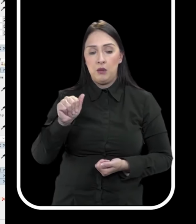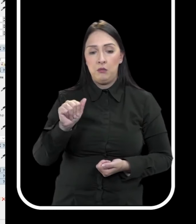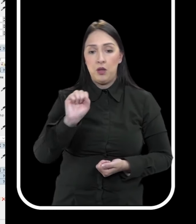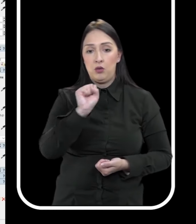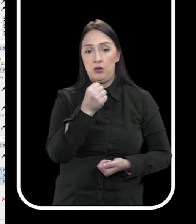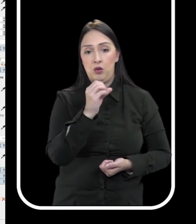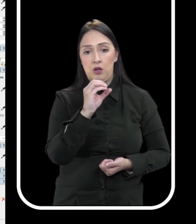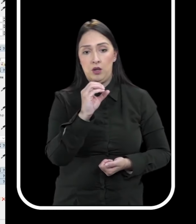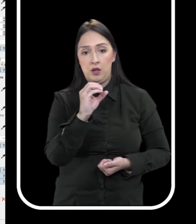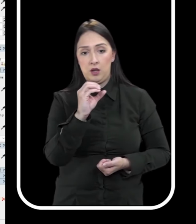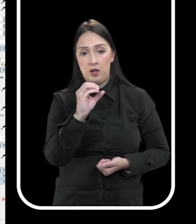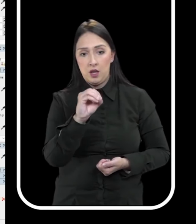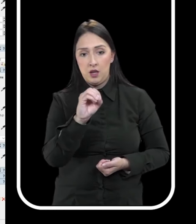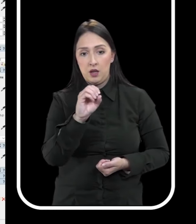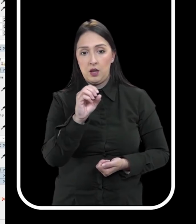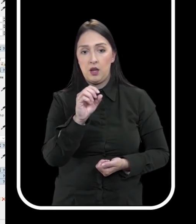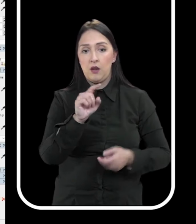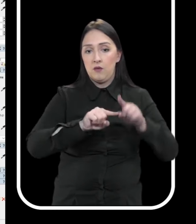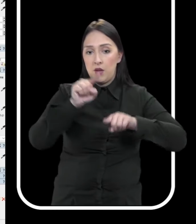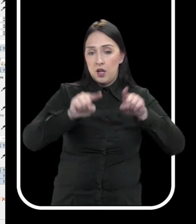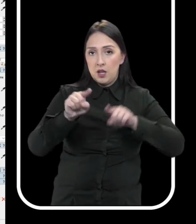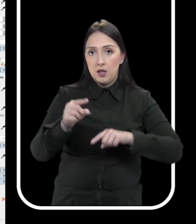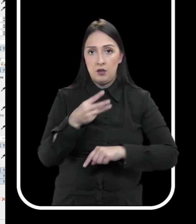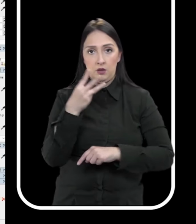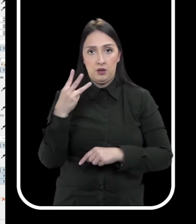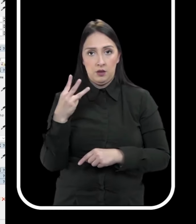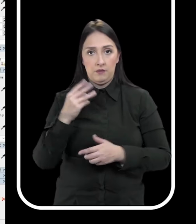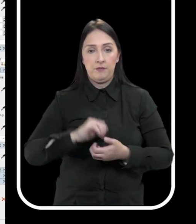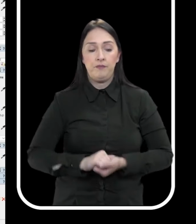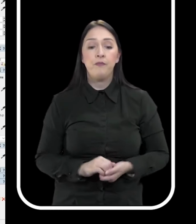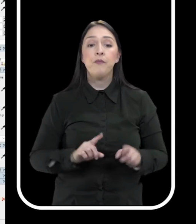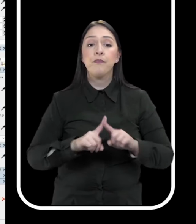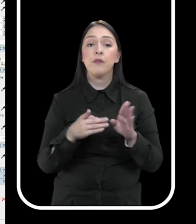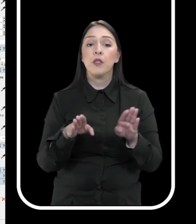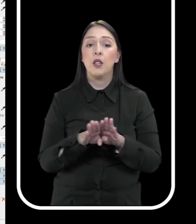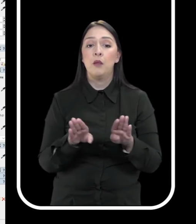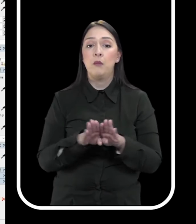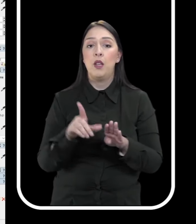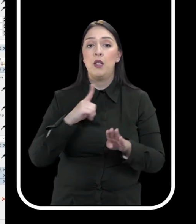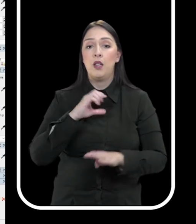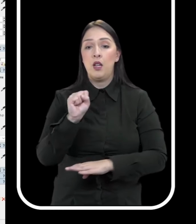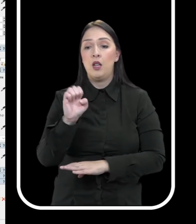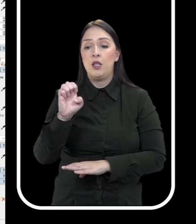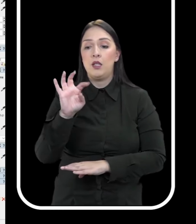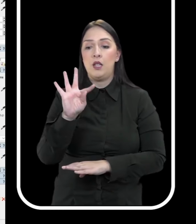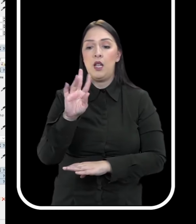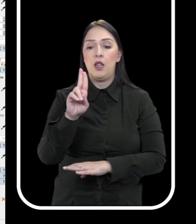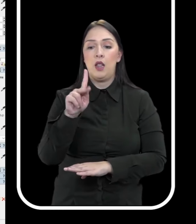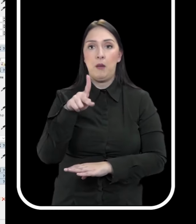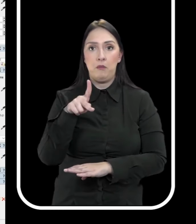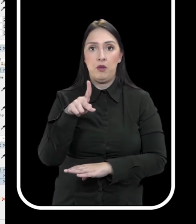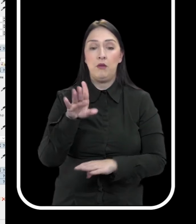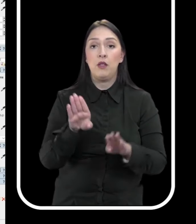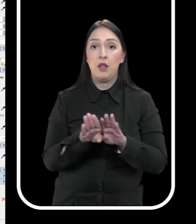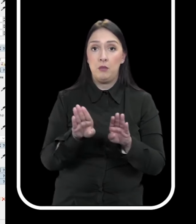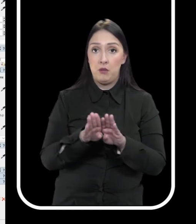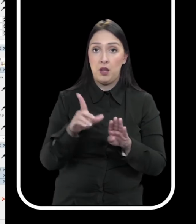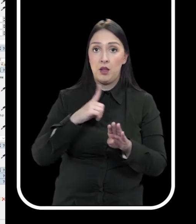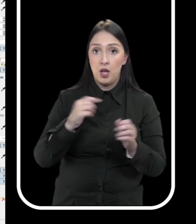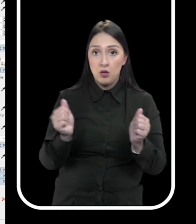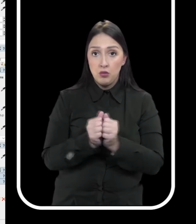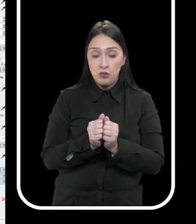gama de 80 com variação de 3, mas tem também o setup. Vejo que existe